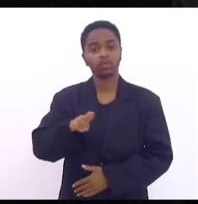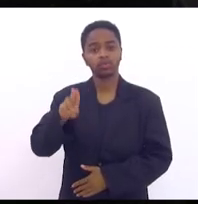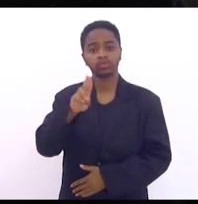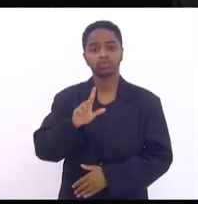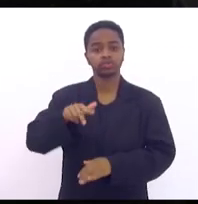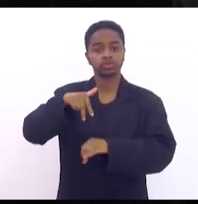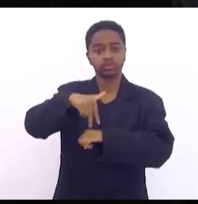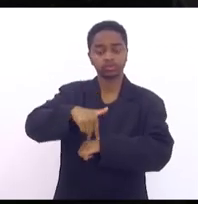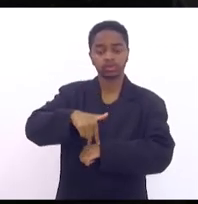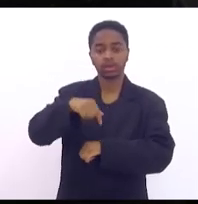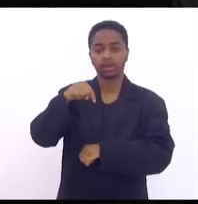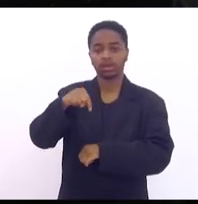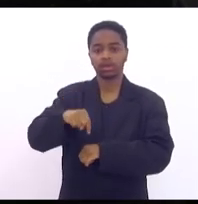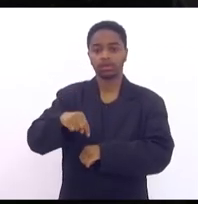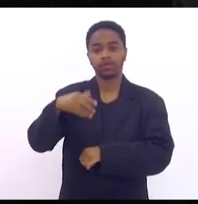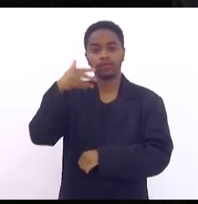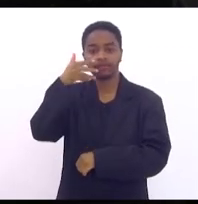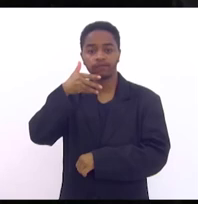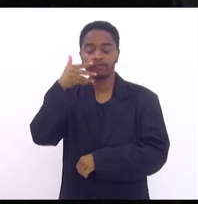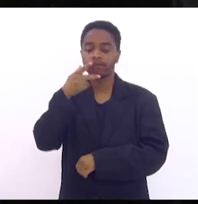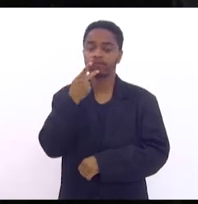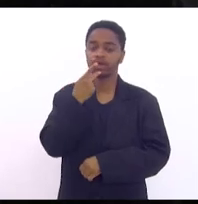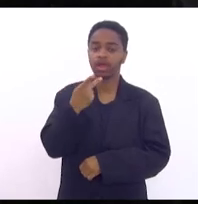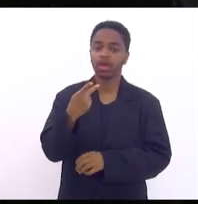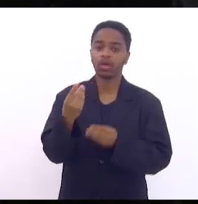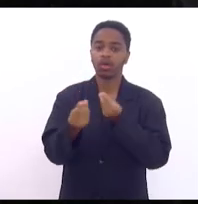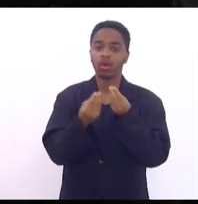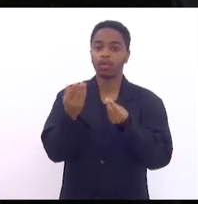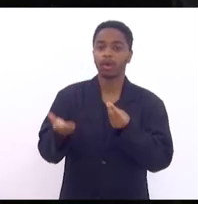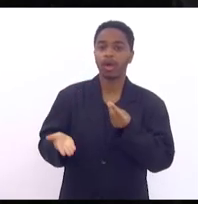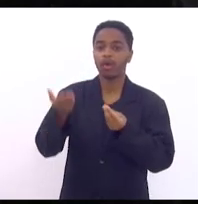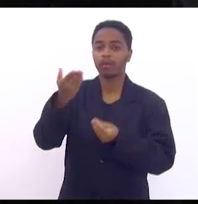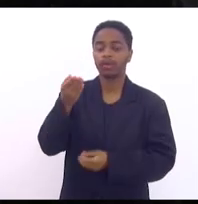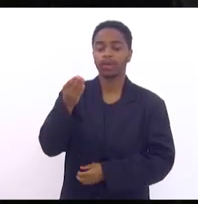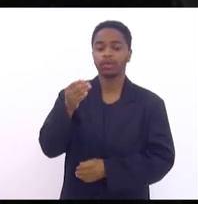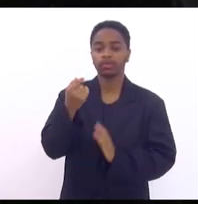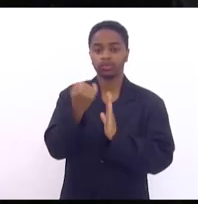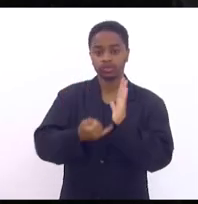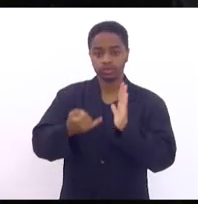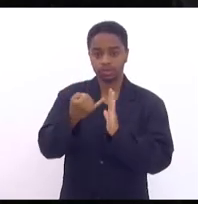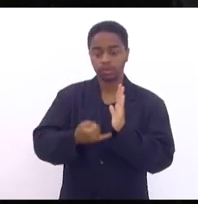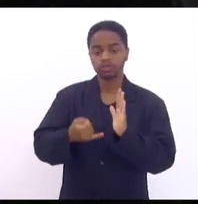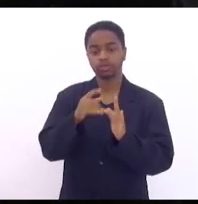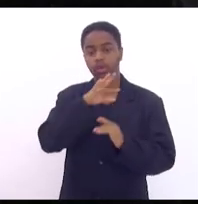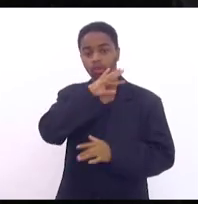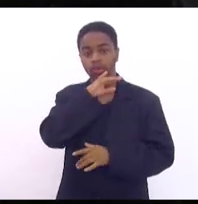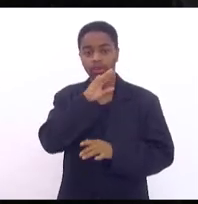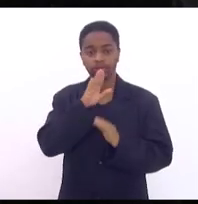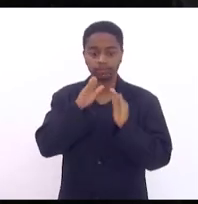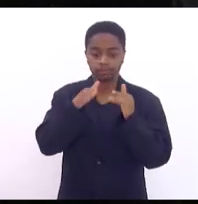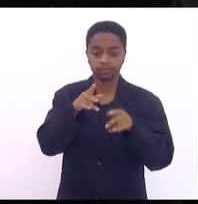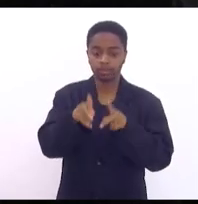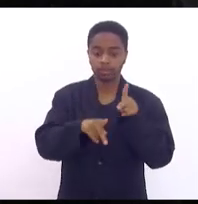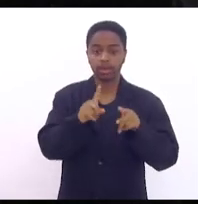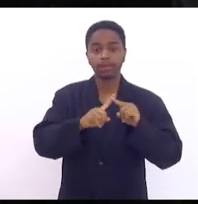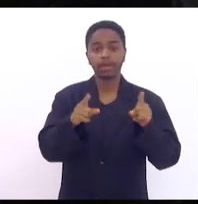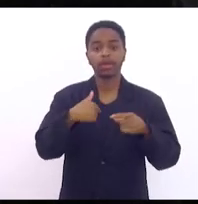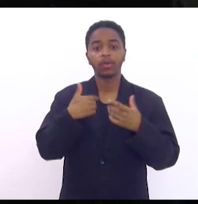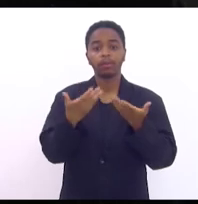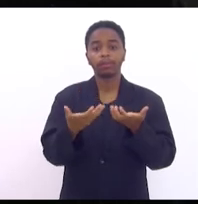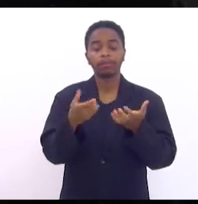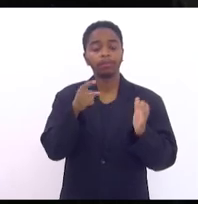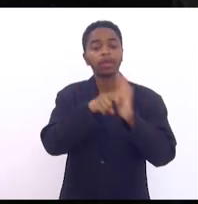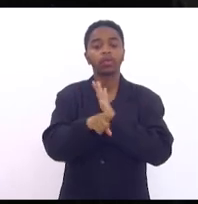da tribuna para falar do quanto que o aumento de imposto era ruim para a população. Eu pergunto, inclusive, cadê esses